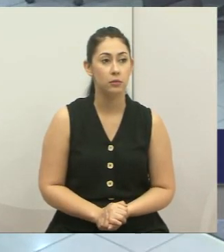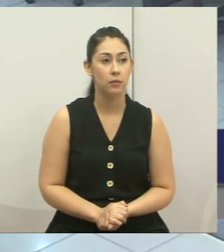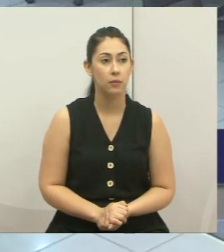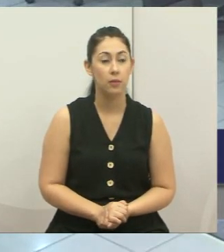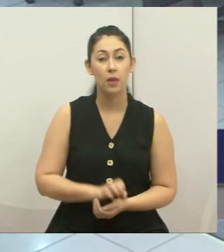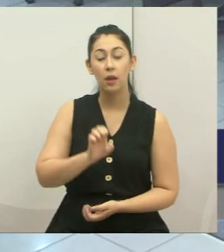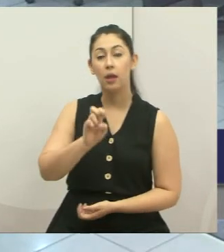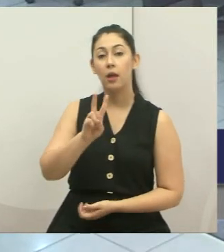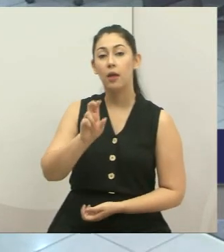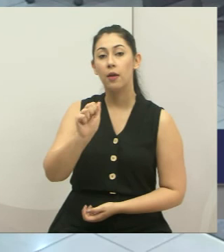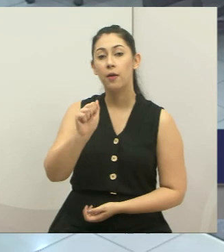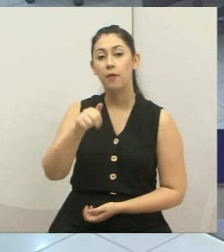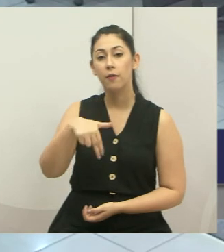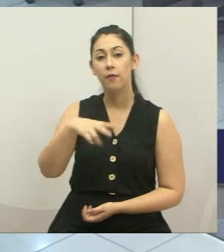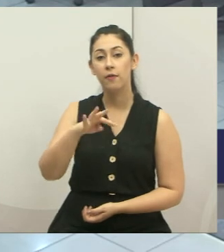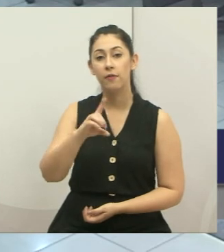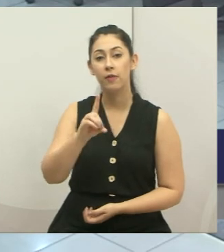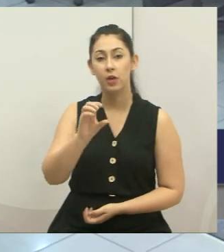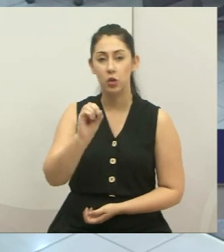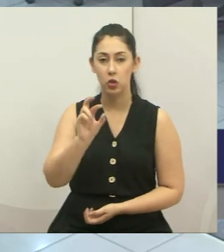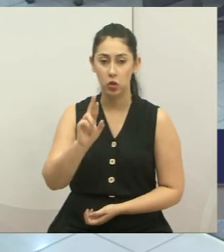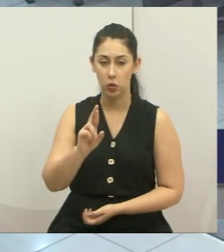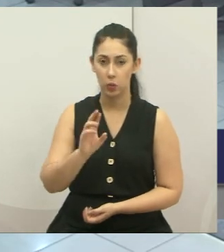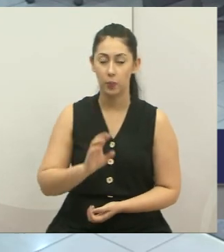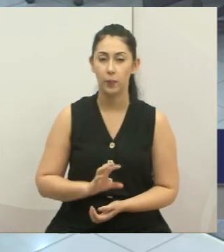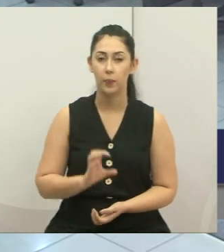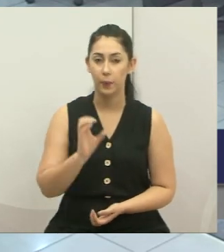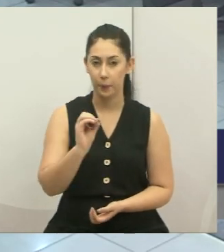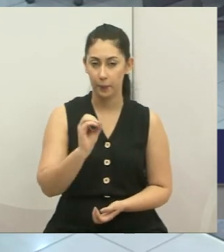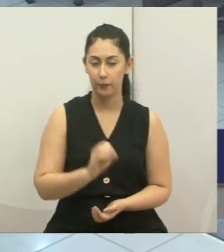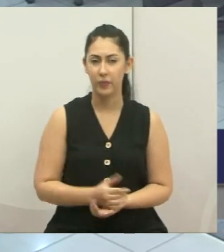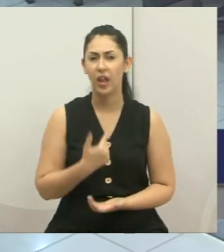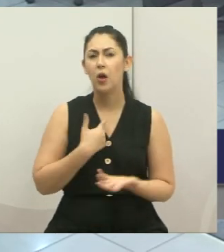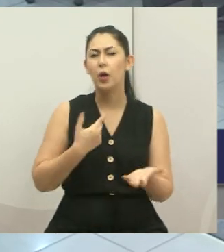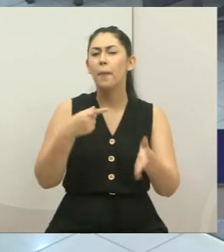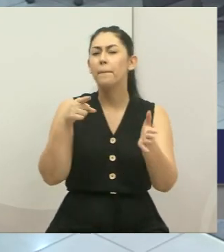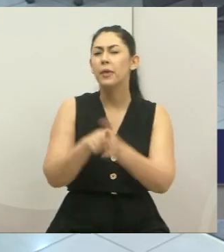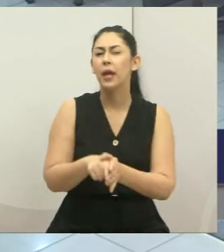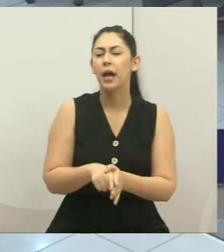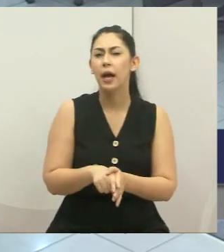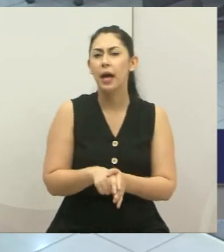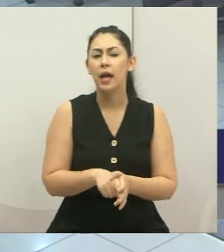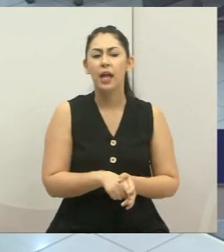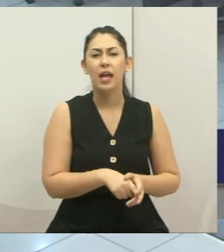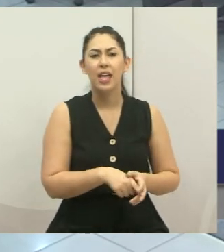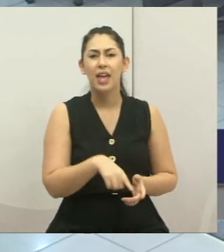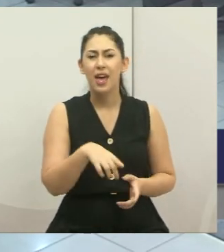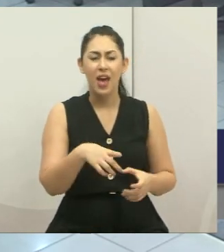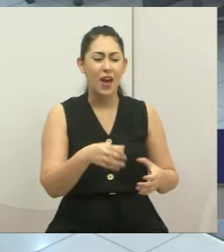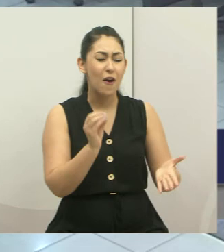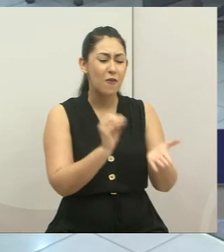Evandro Araújo. Boa noite. Gostaria de perguntar à mesa sobre a falta de reservatórios em alguns...